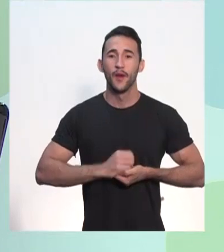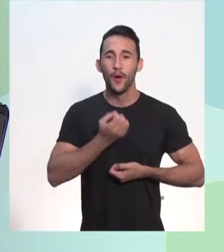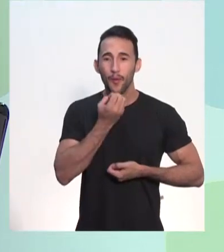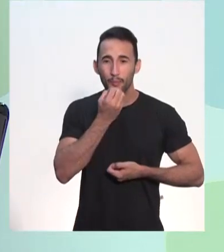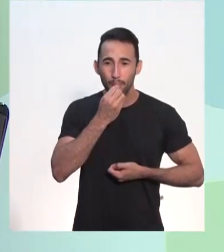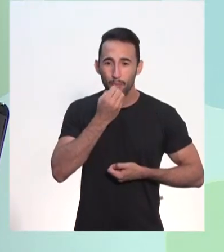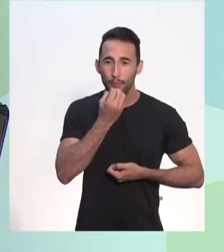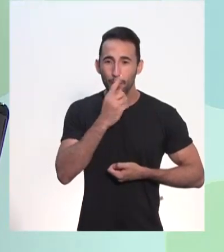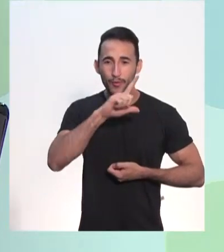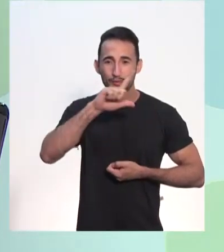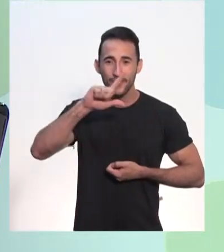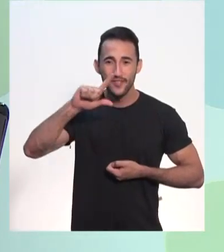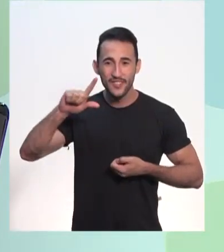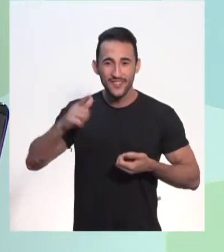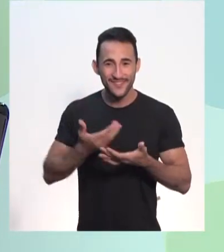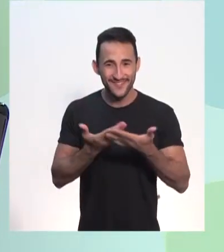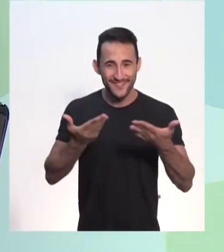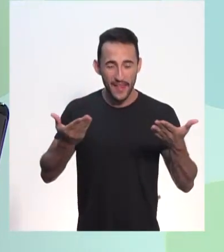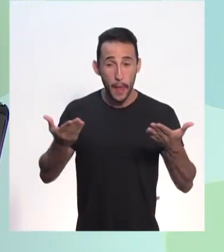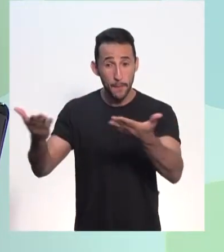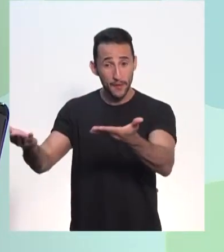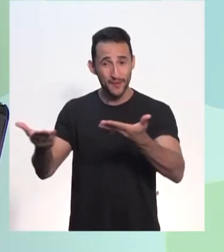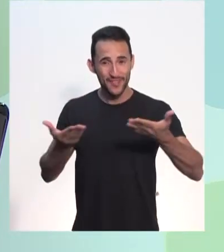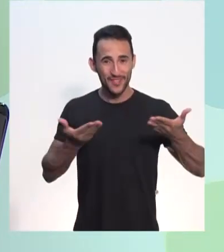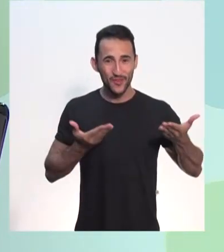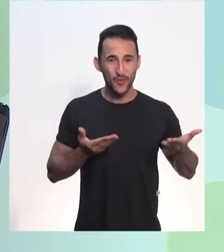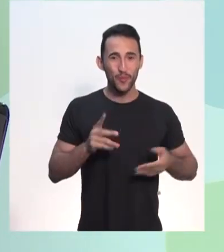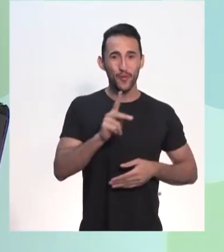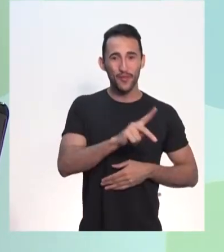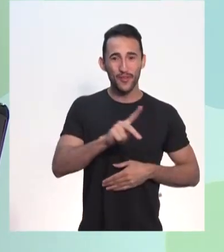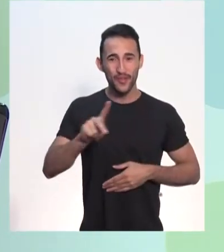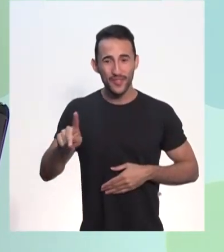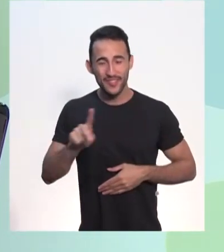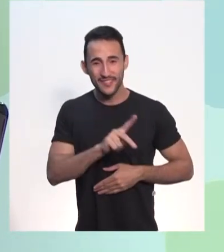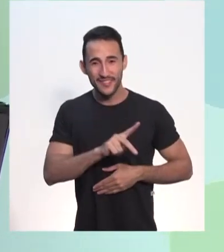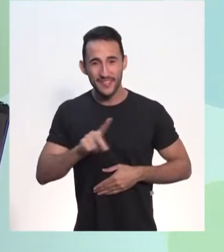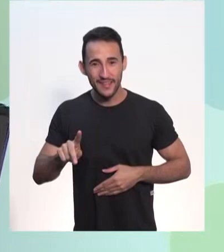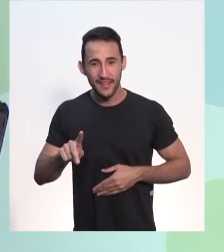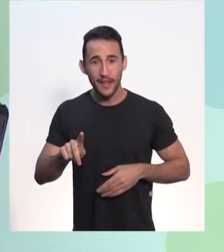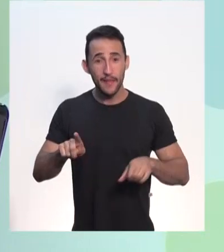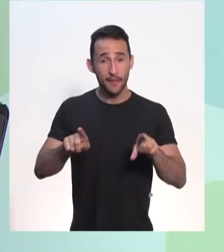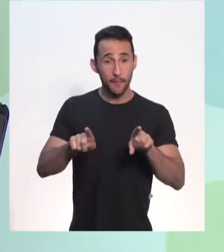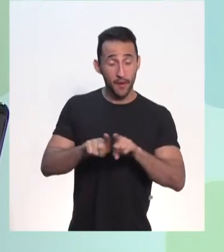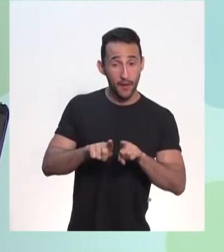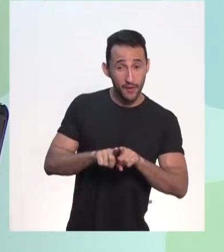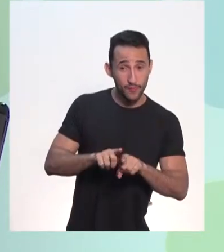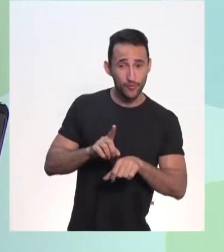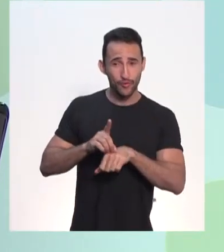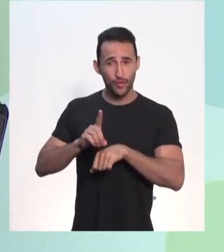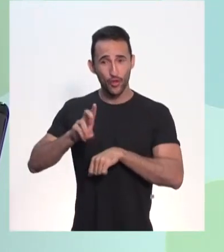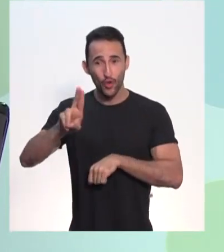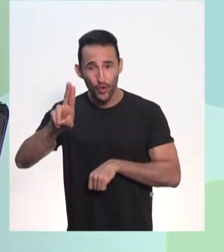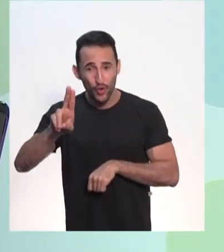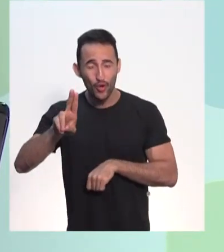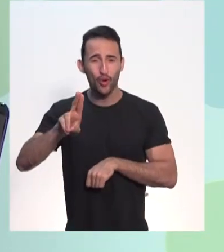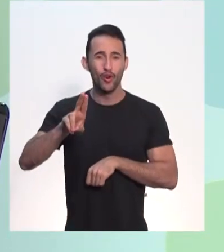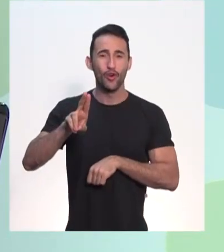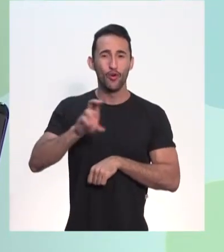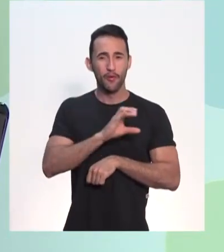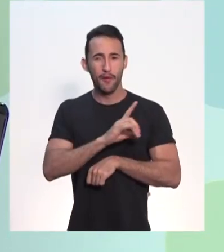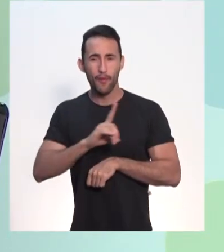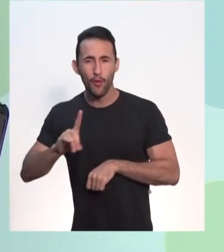dia. Sejam bem-vindos, nossos professores, os nossos gestores que estão acompanhando aqui